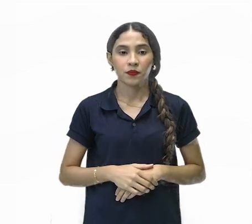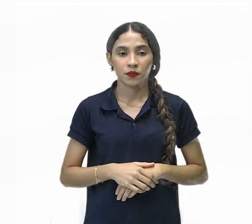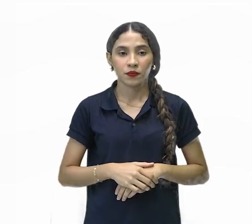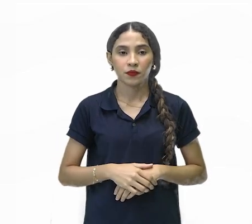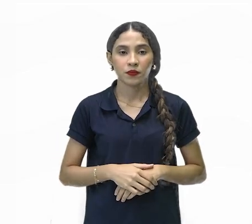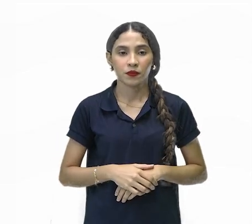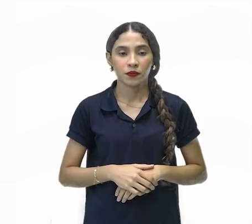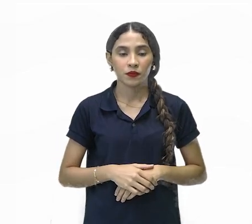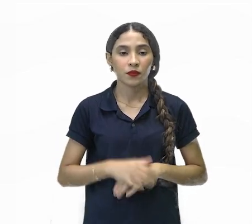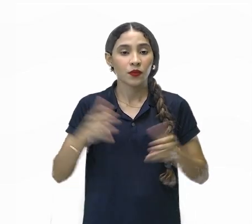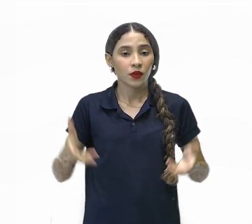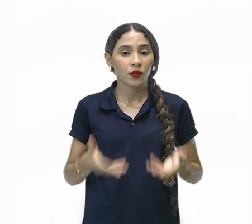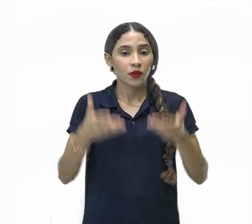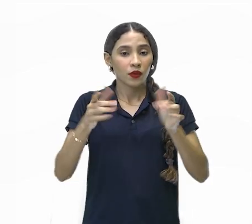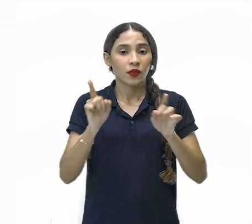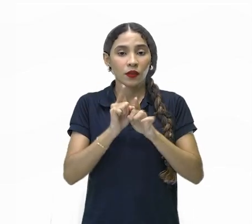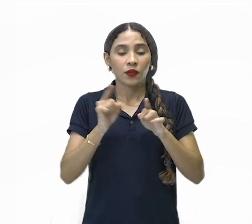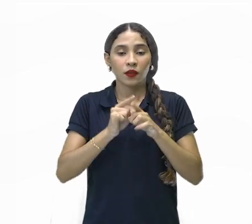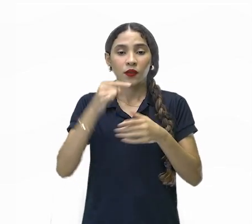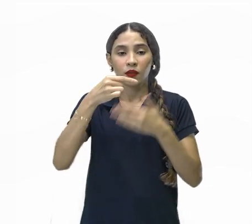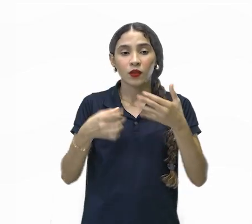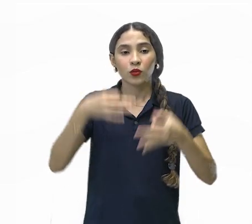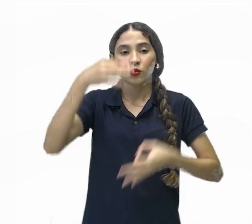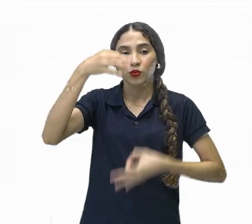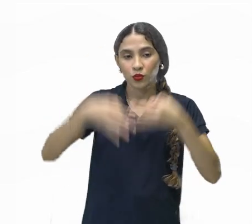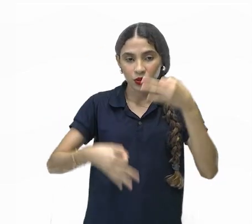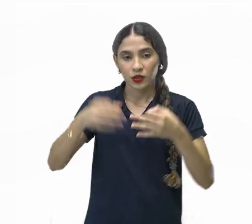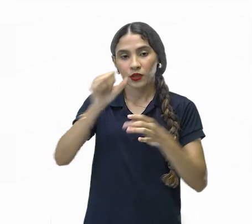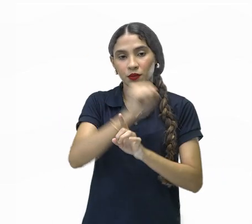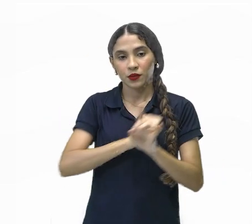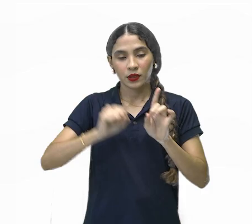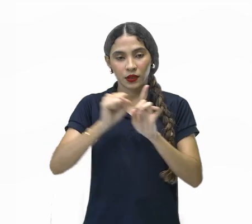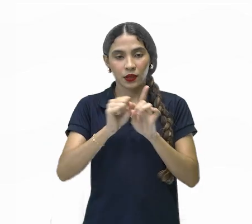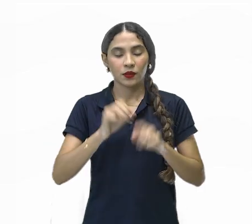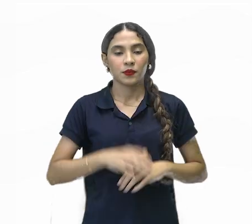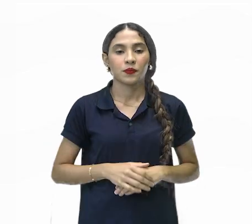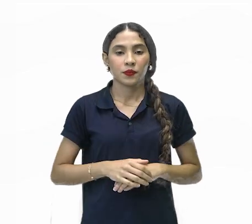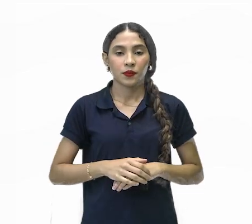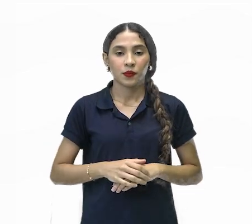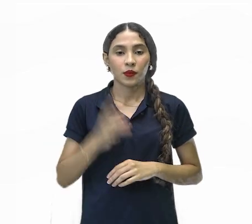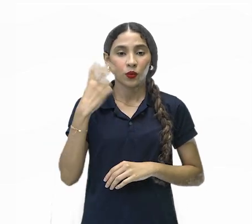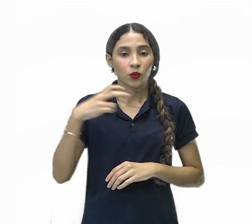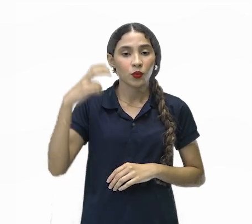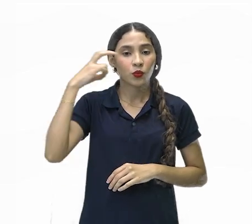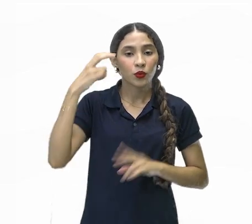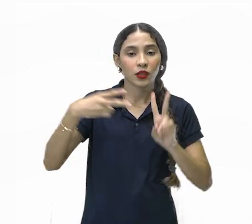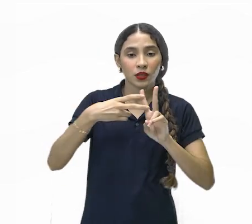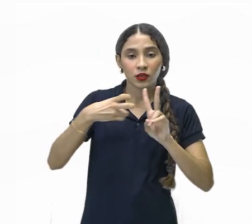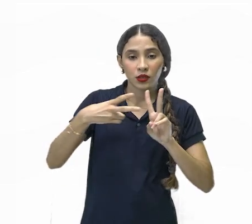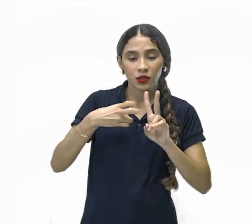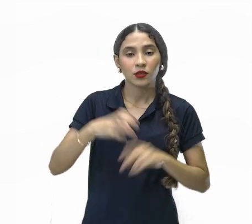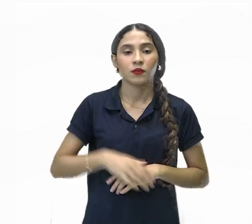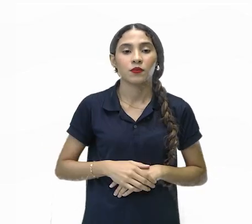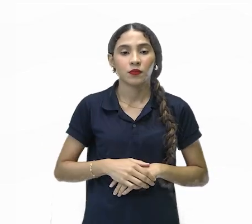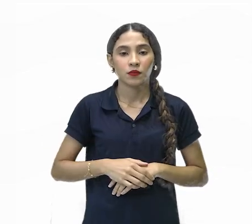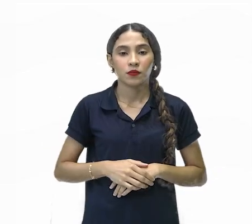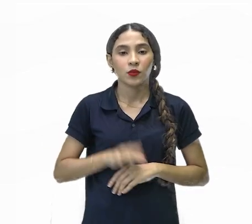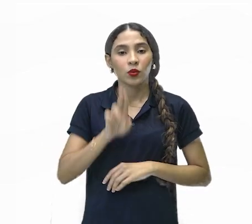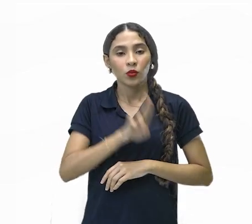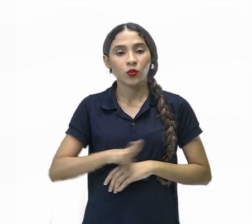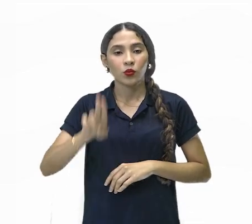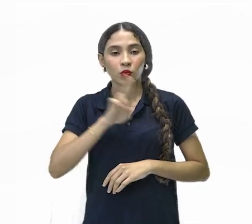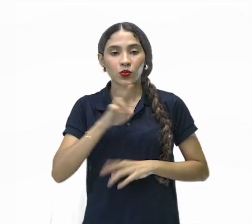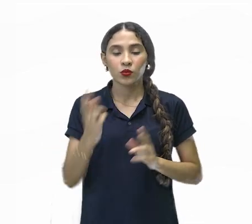e global, engajando questões como justiça social, cultura